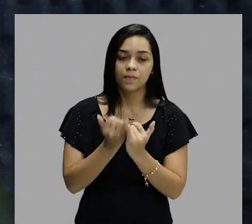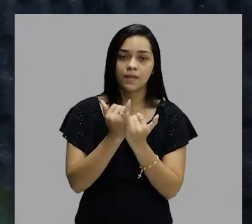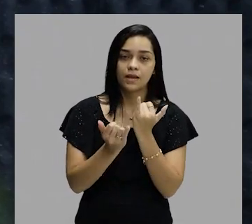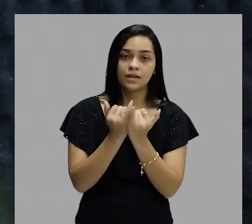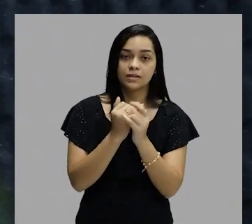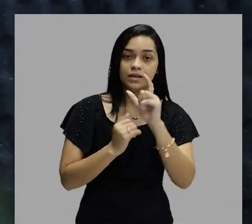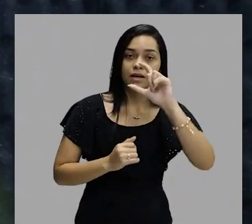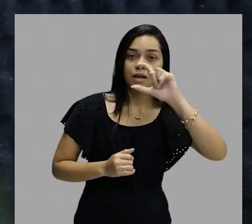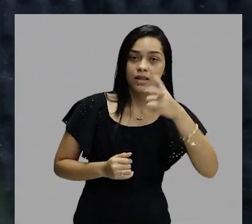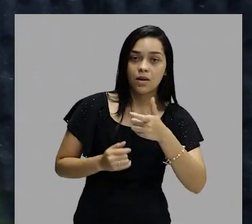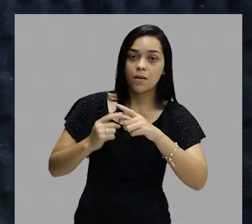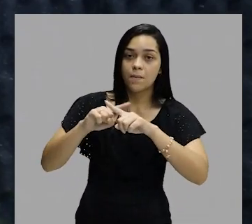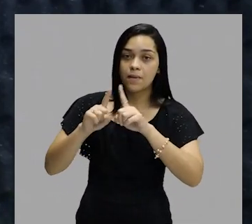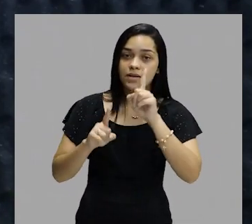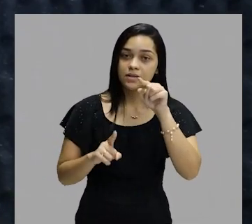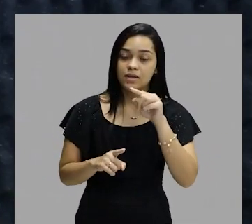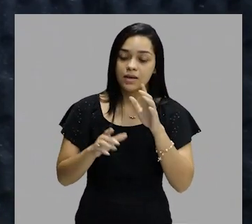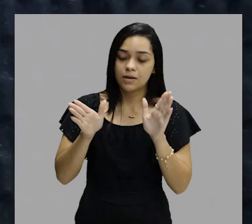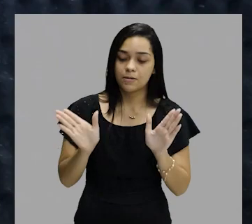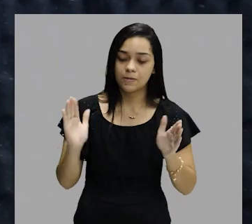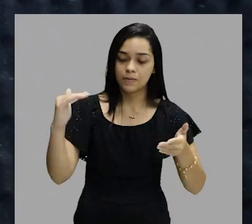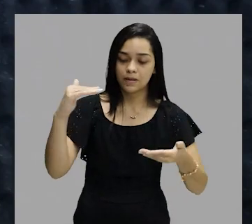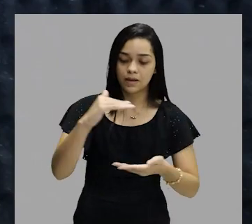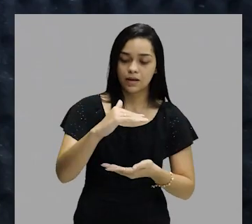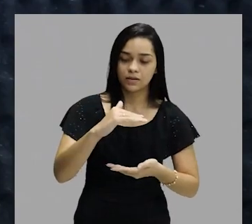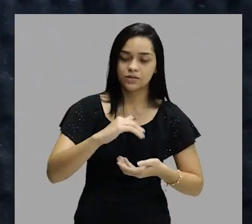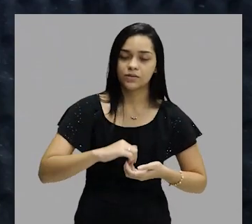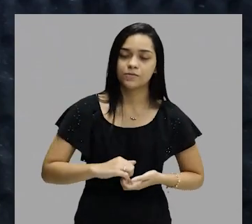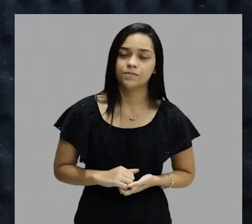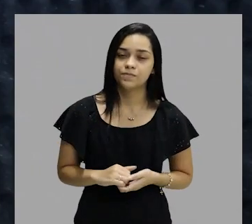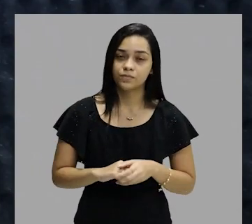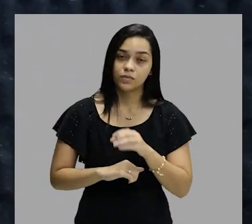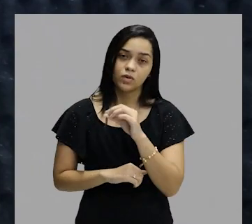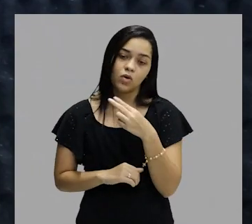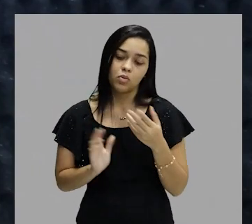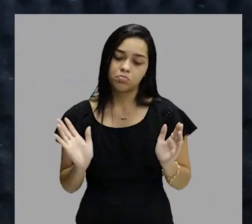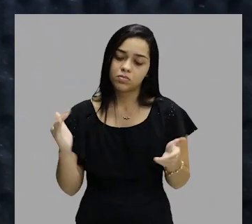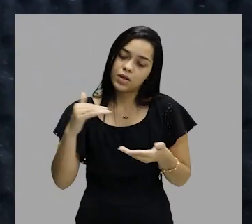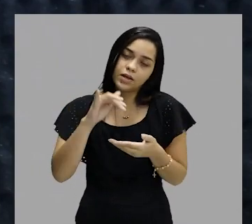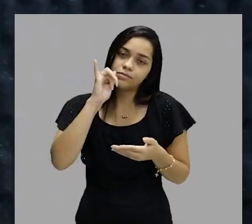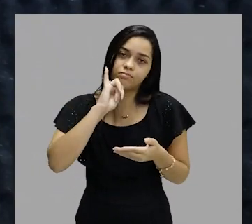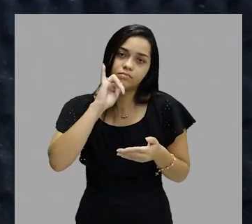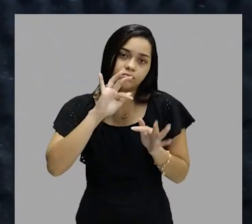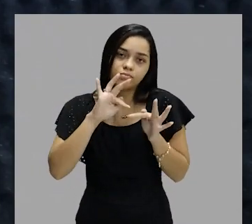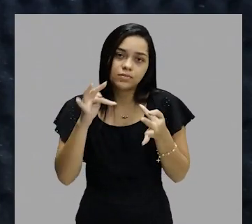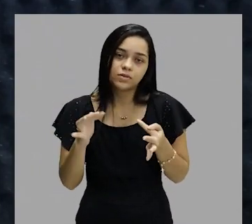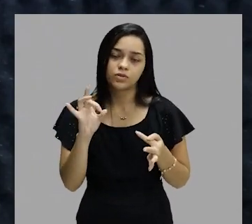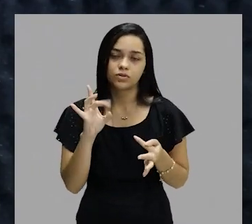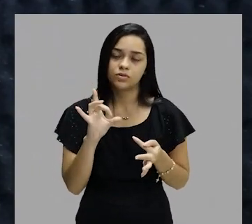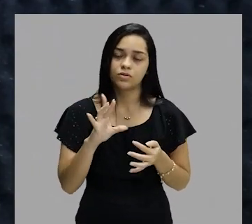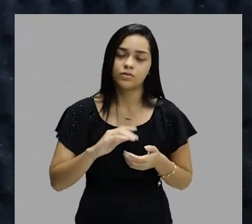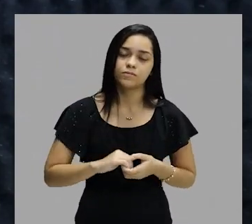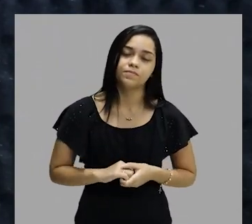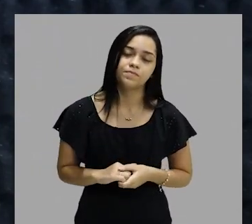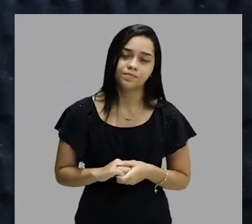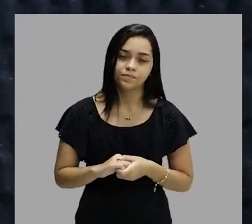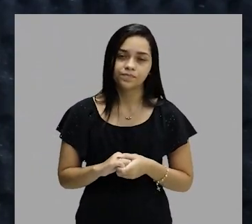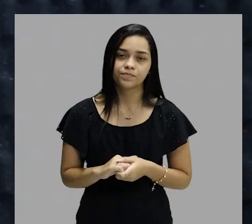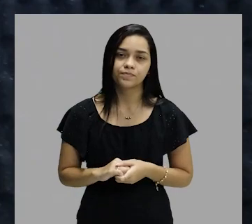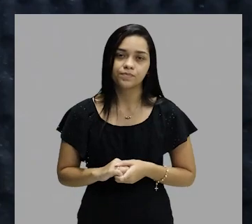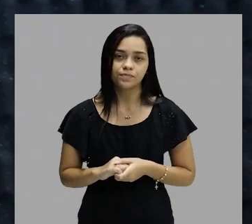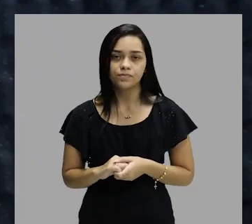cartão, mas na verdade é caixa de papelão, tá? Ou uma caixa, por exemplo, a carton of milk é uma caixa de